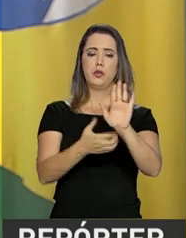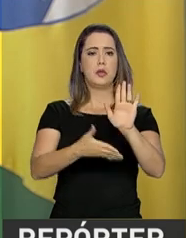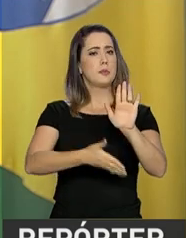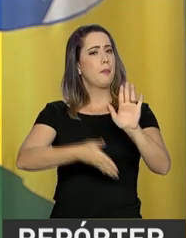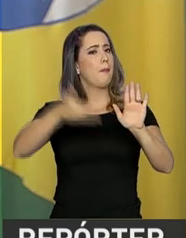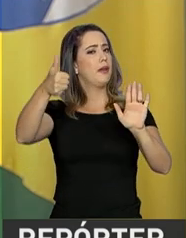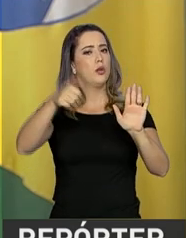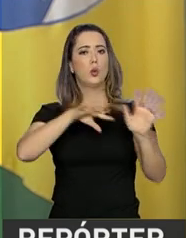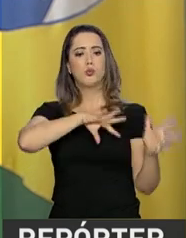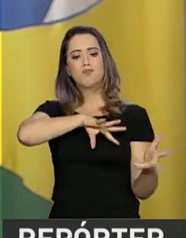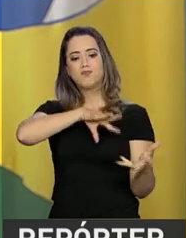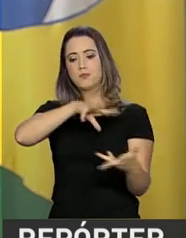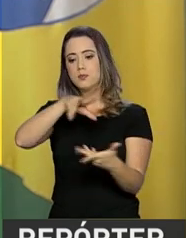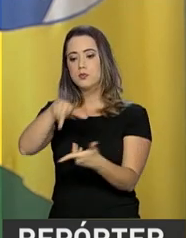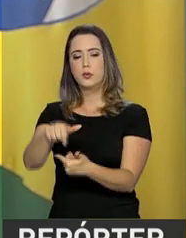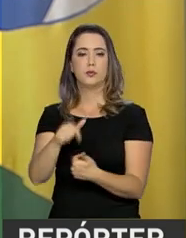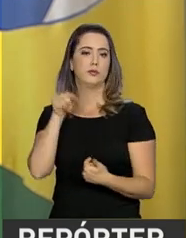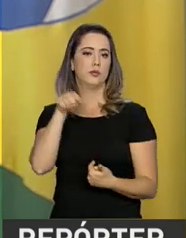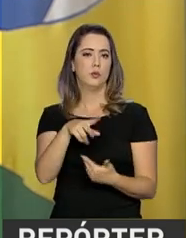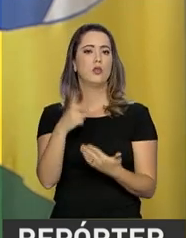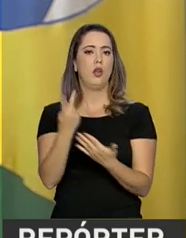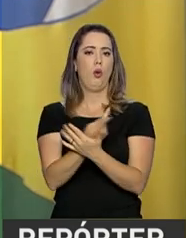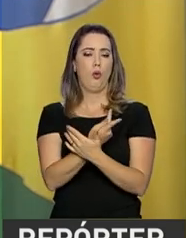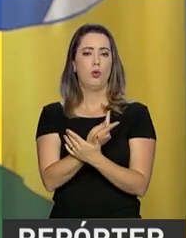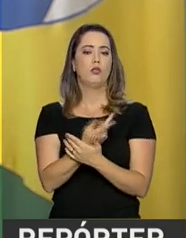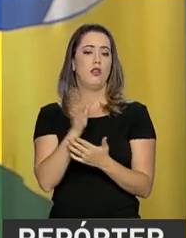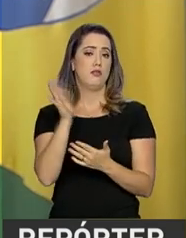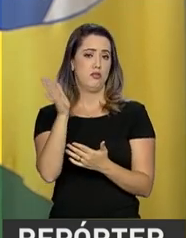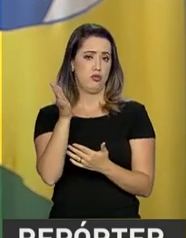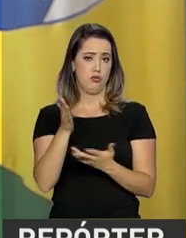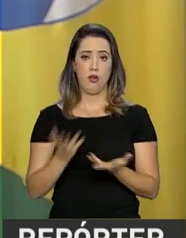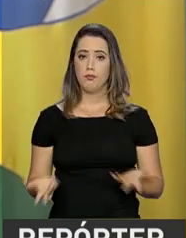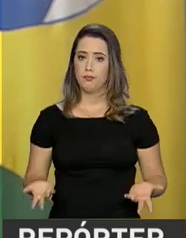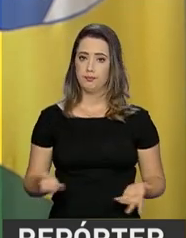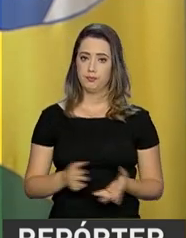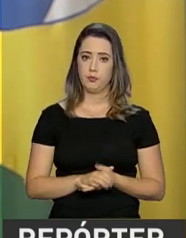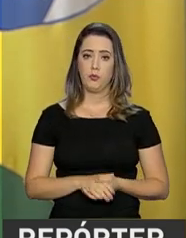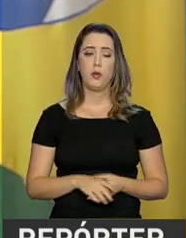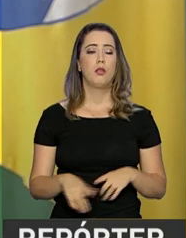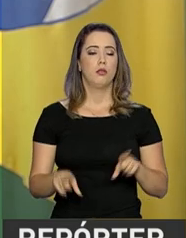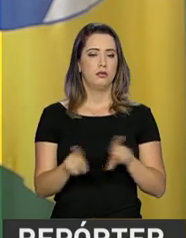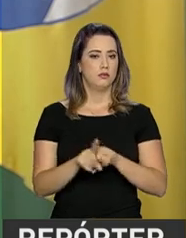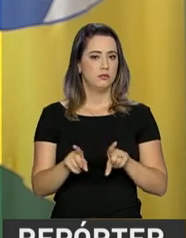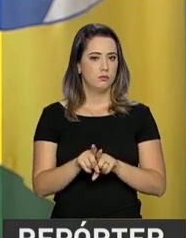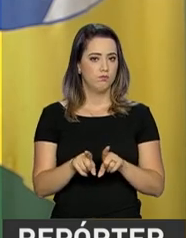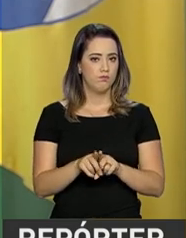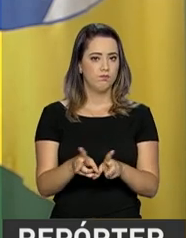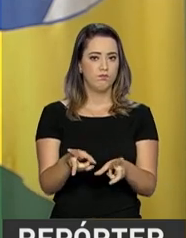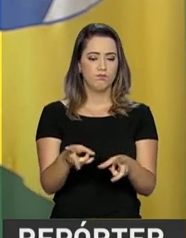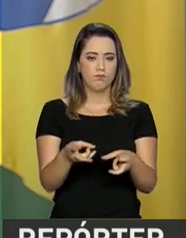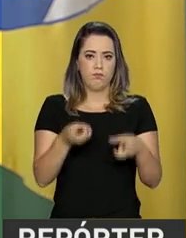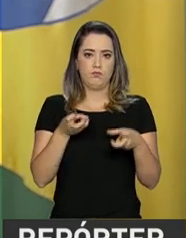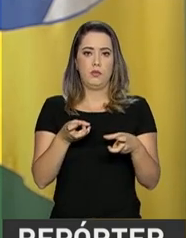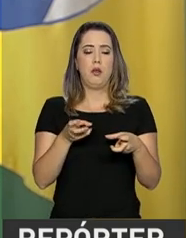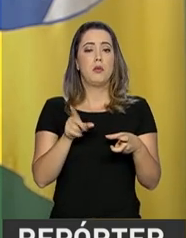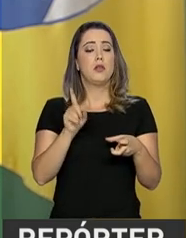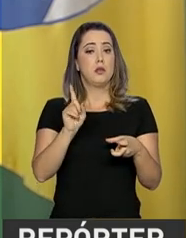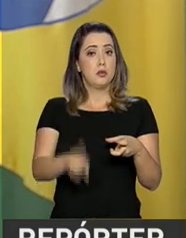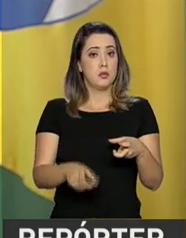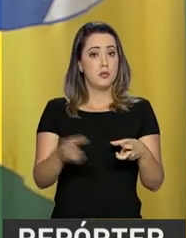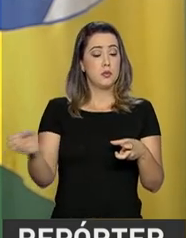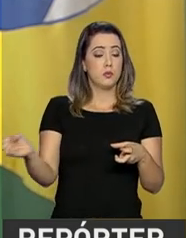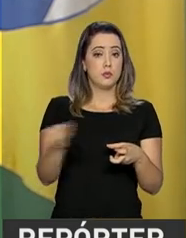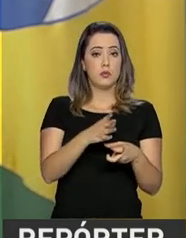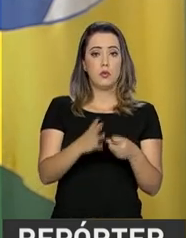em mineração e perceberam que também se trata de incrementar